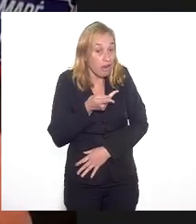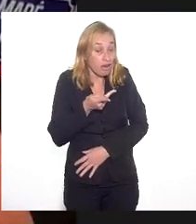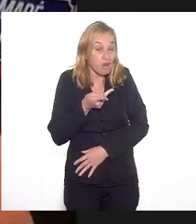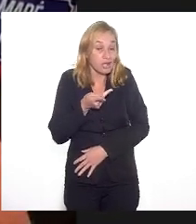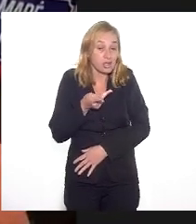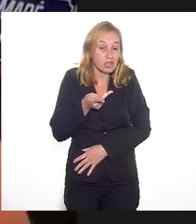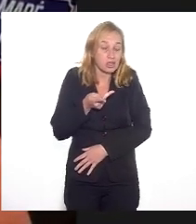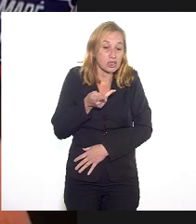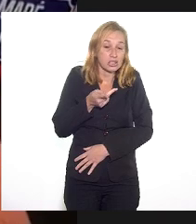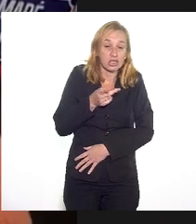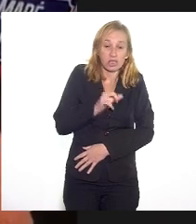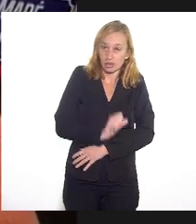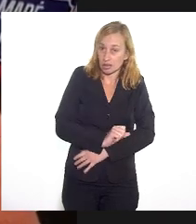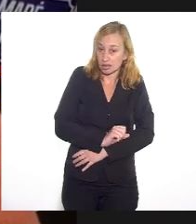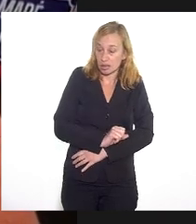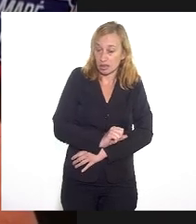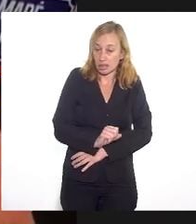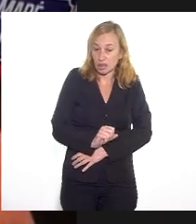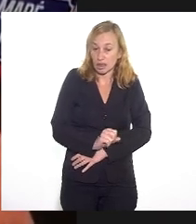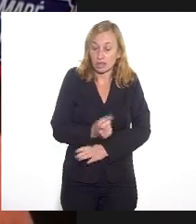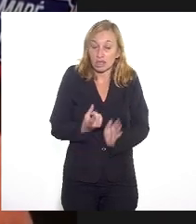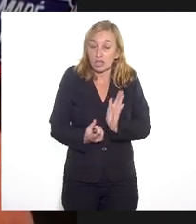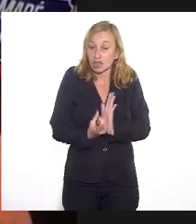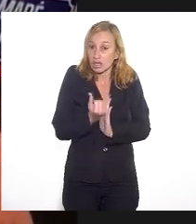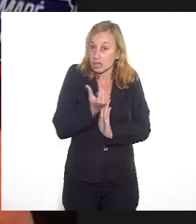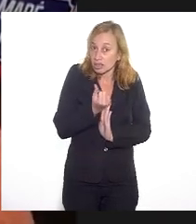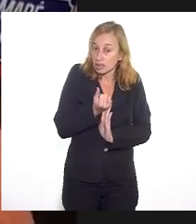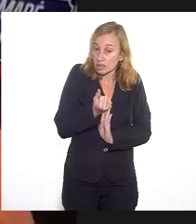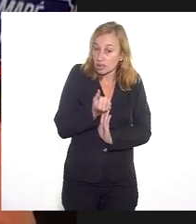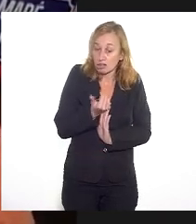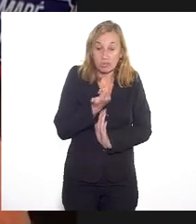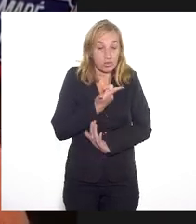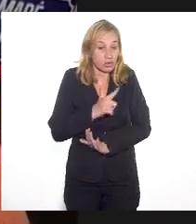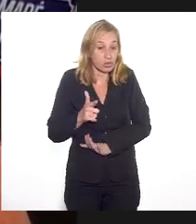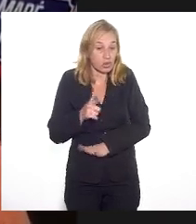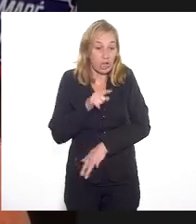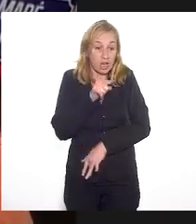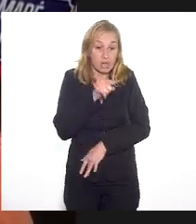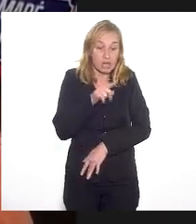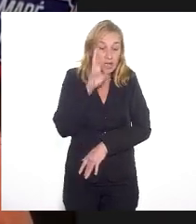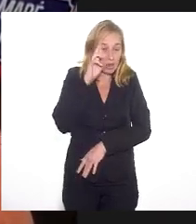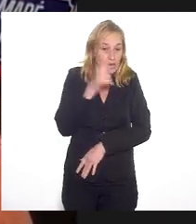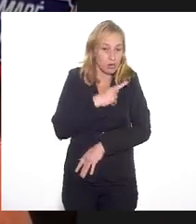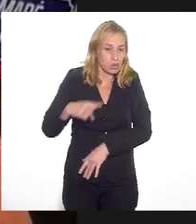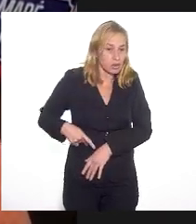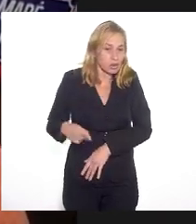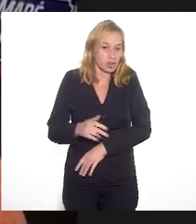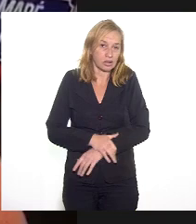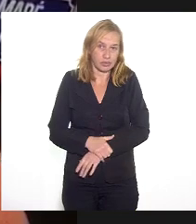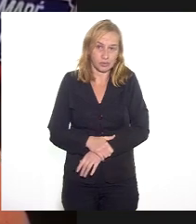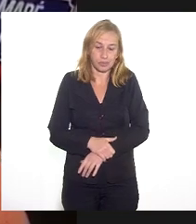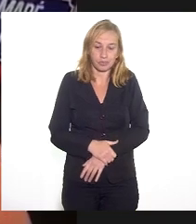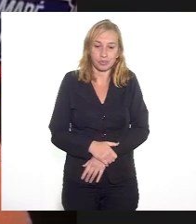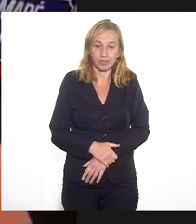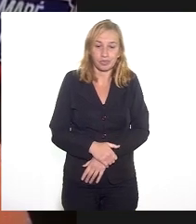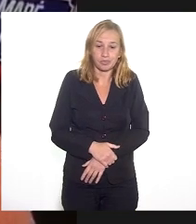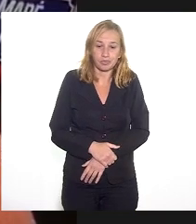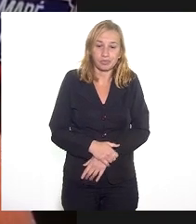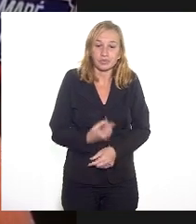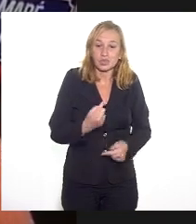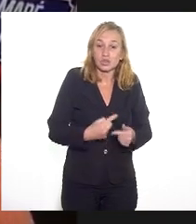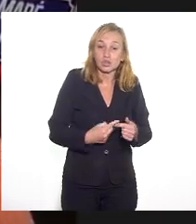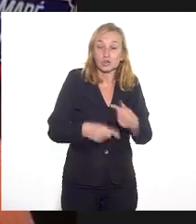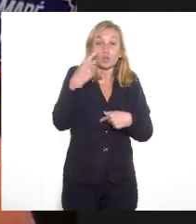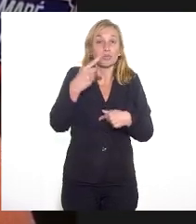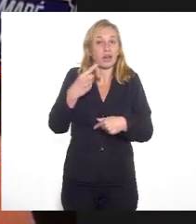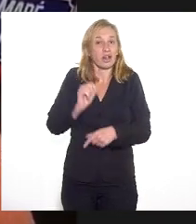de diretrizes orçamentárias, não temos ali, senhor presidente, algo previsto, inclusive, para a